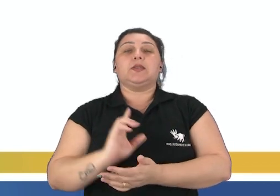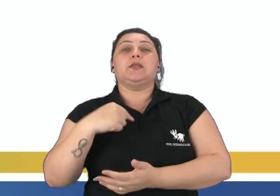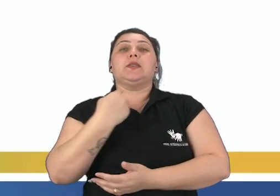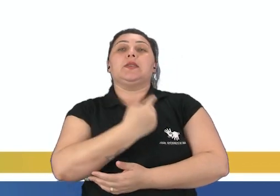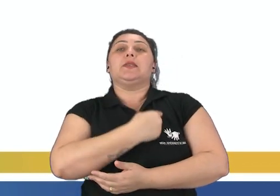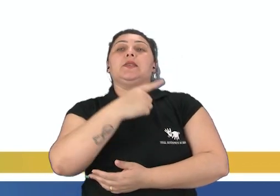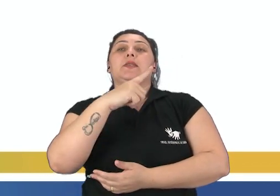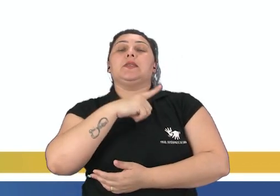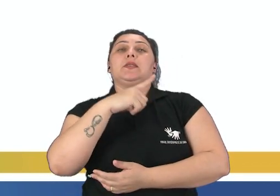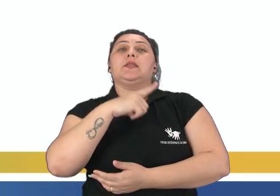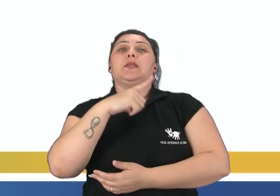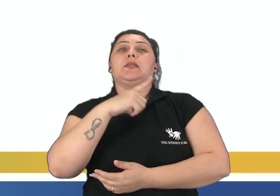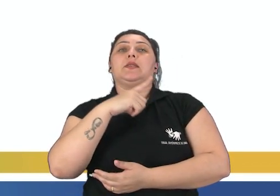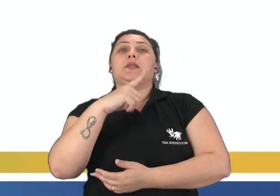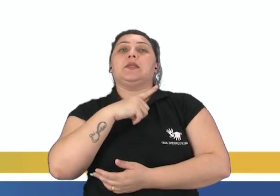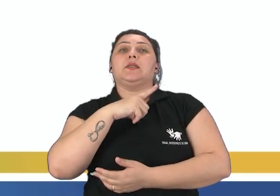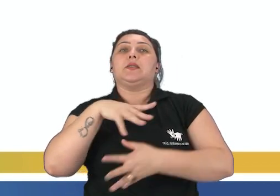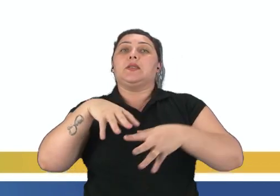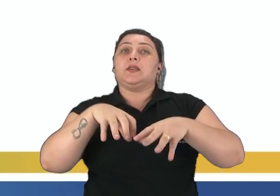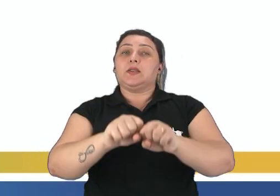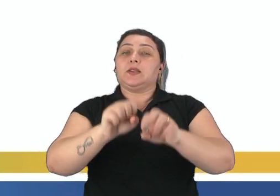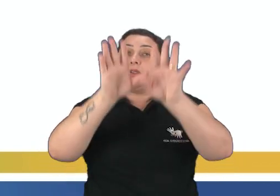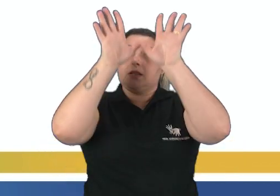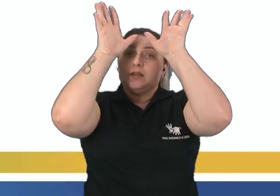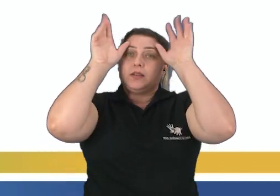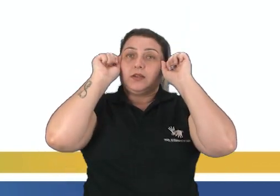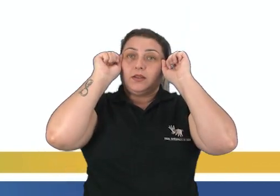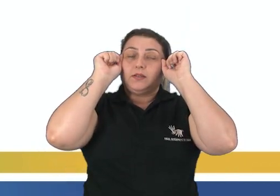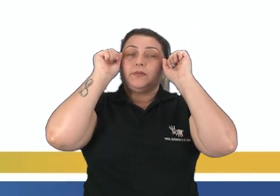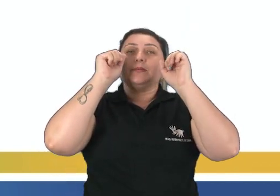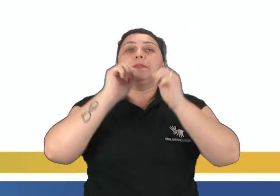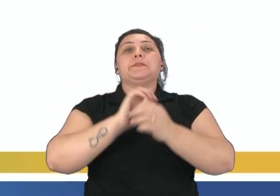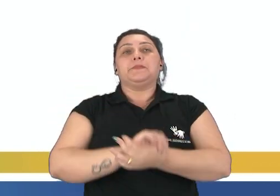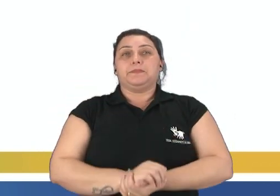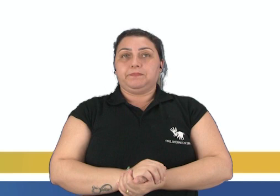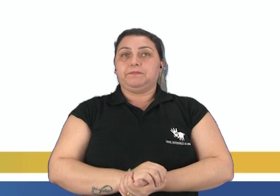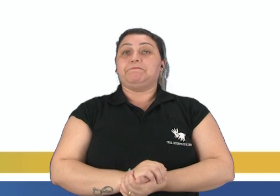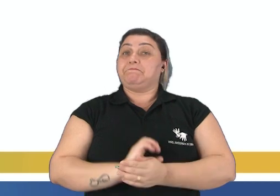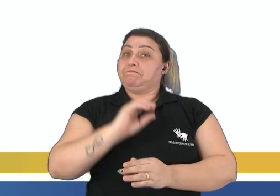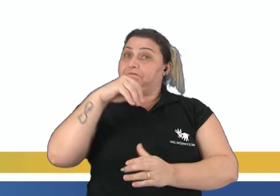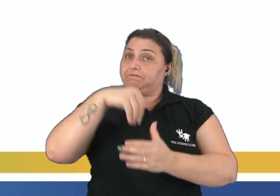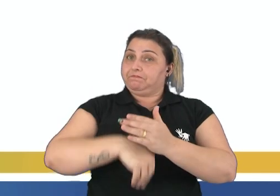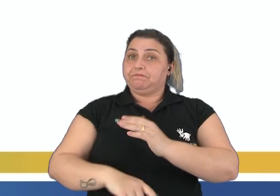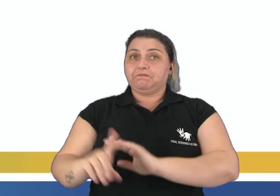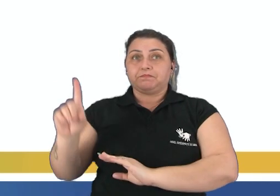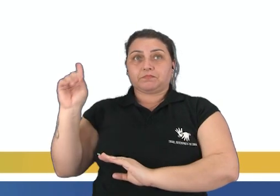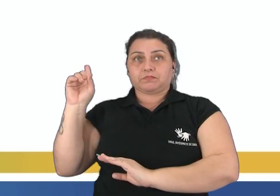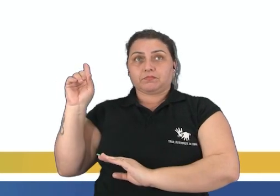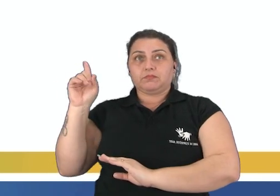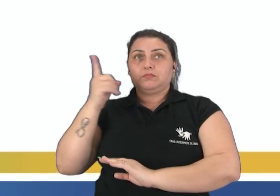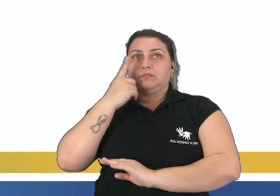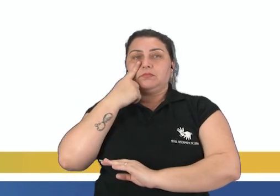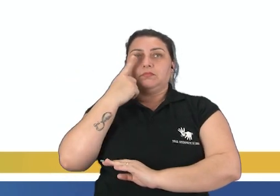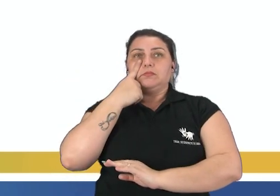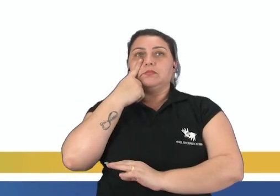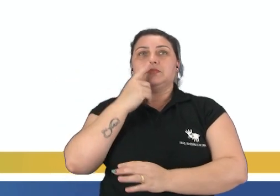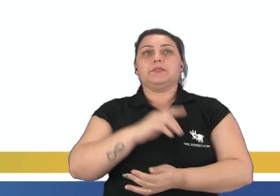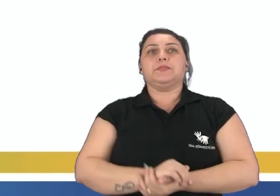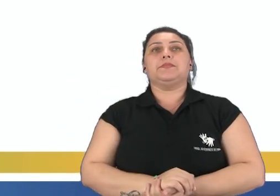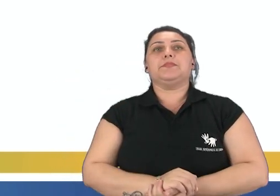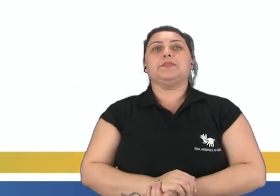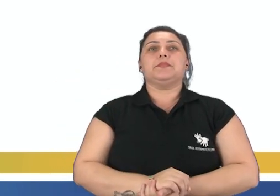nós temos aí, ó, o nosso território acreano, bem aí dentro. Olha só, o